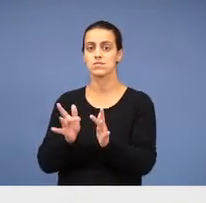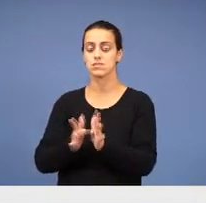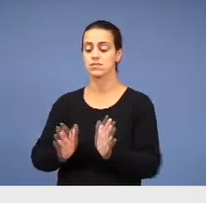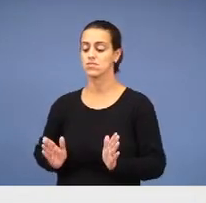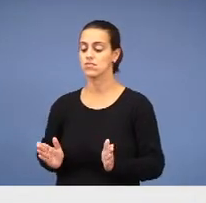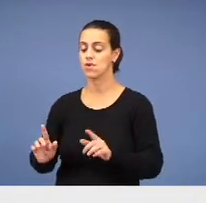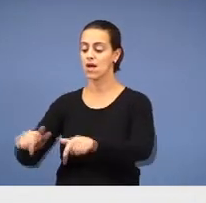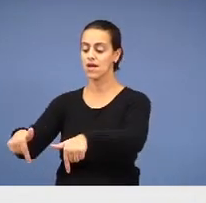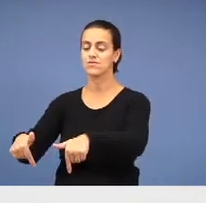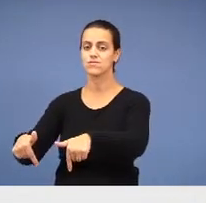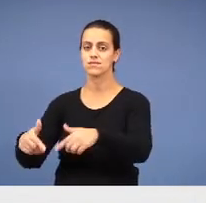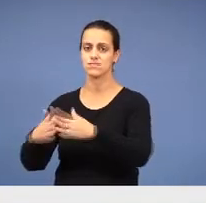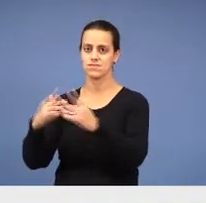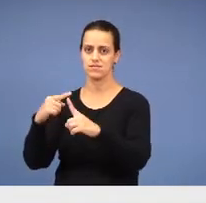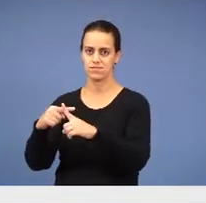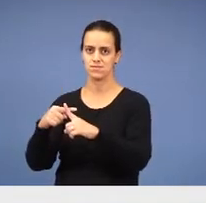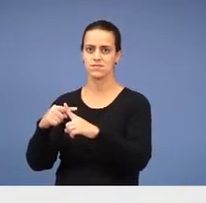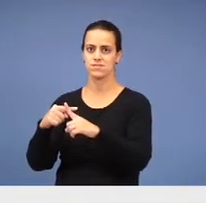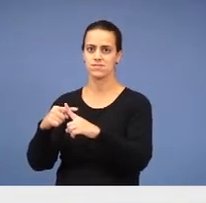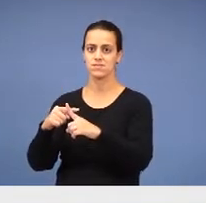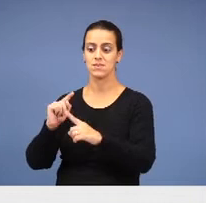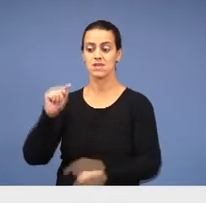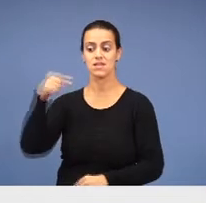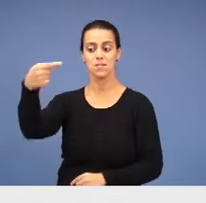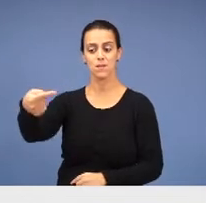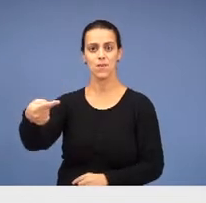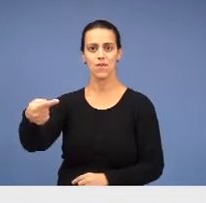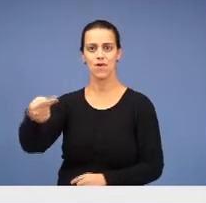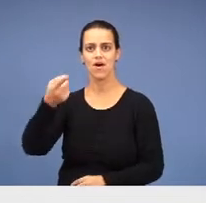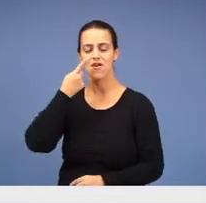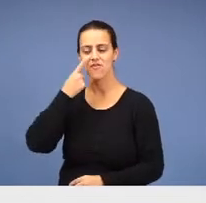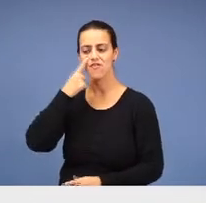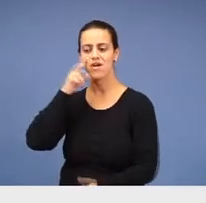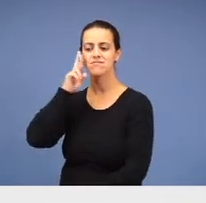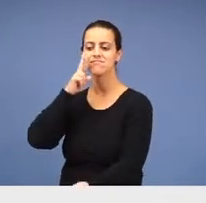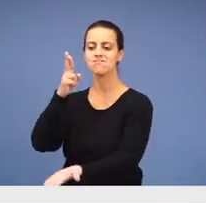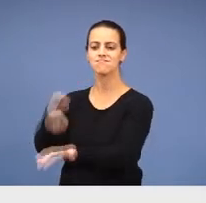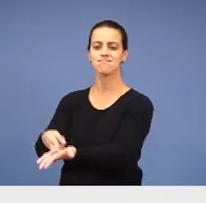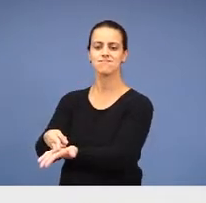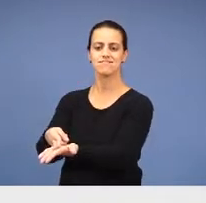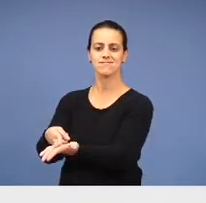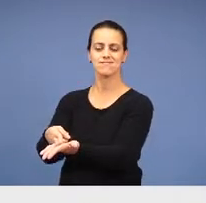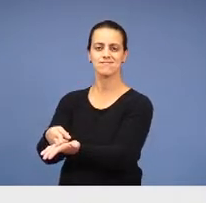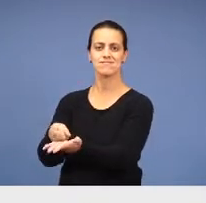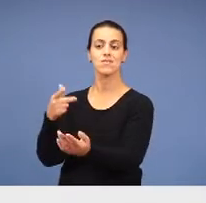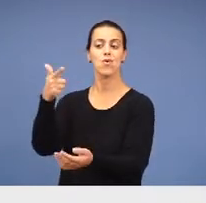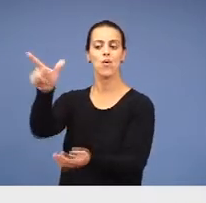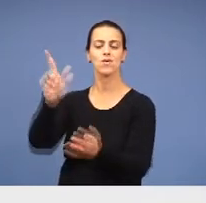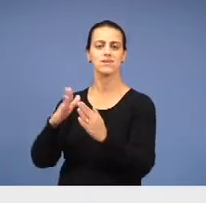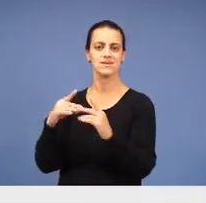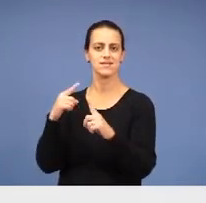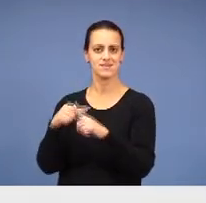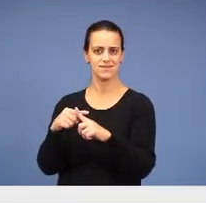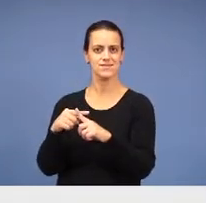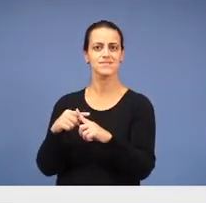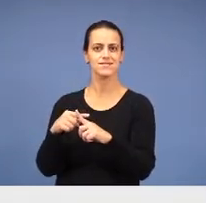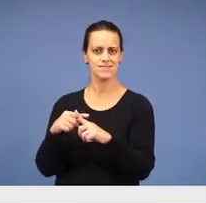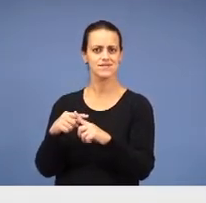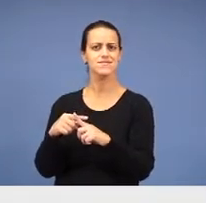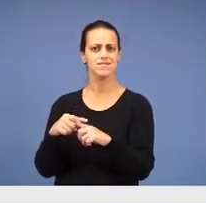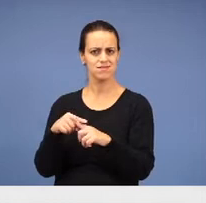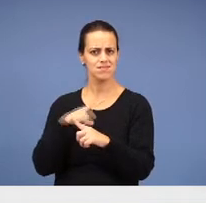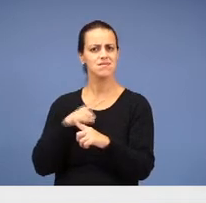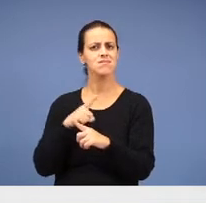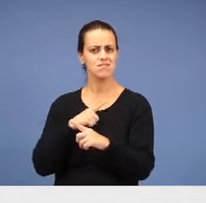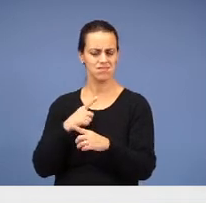ver os resultados disso na frente, na outra igreja, certo? Quando ele pega e tem os recursos, ele tem os recursos